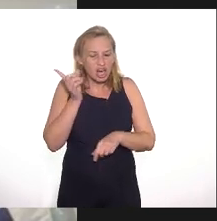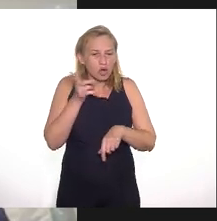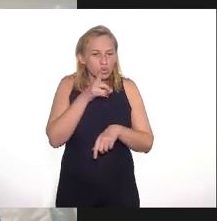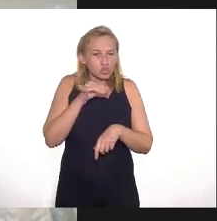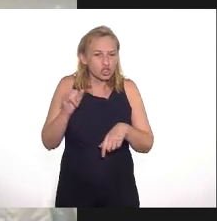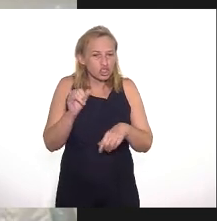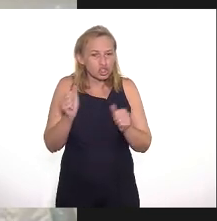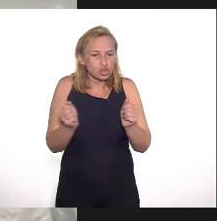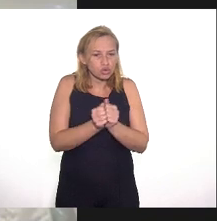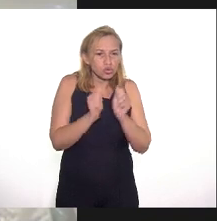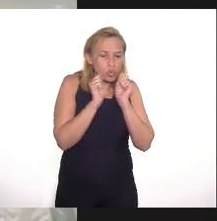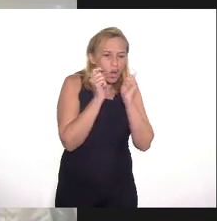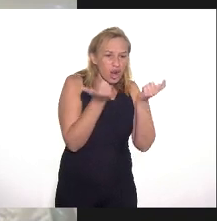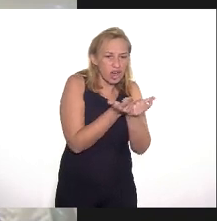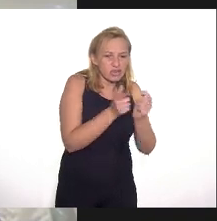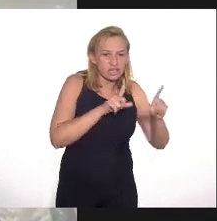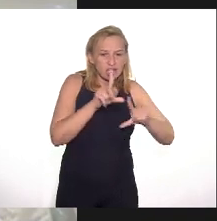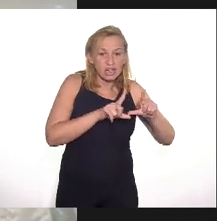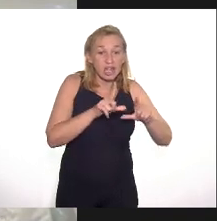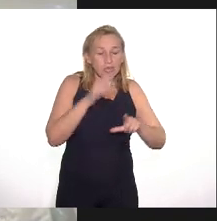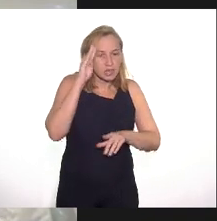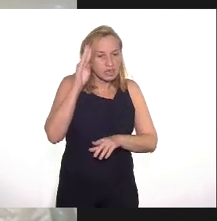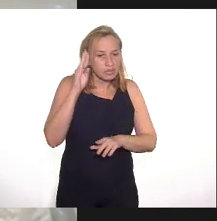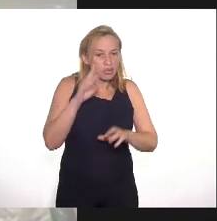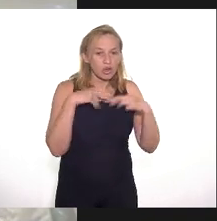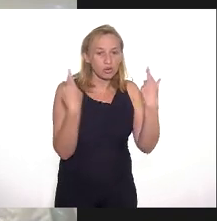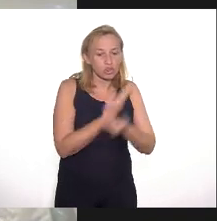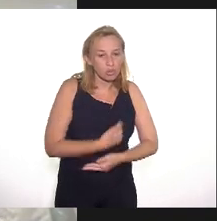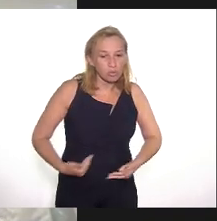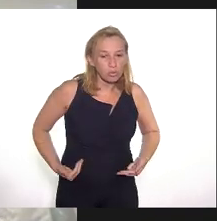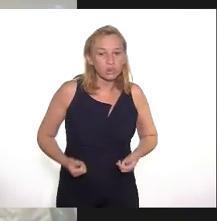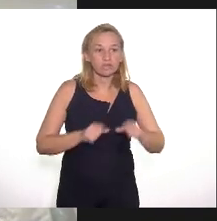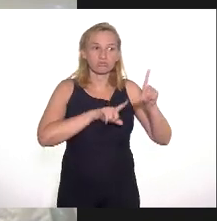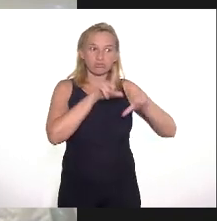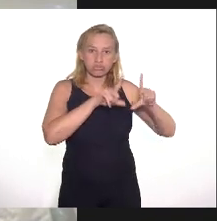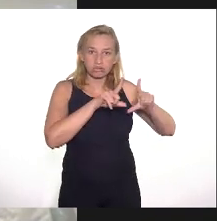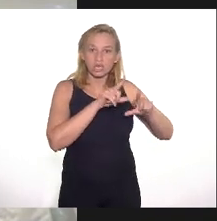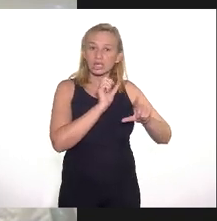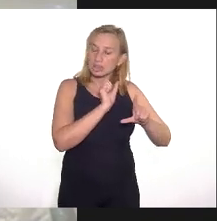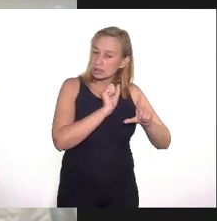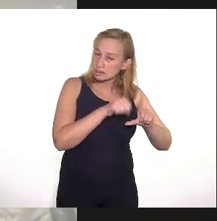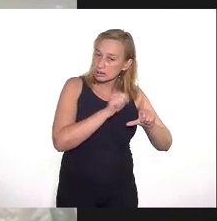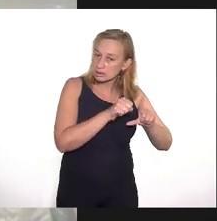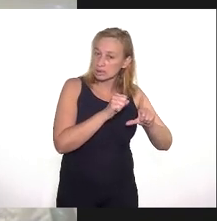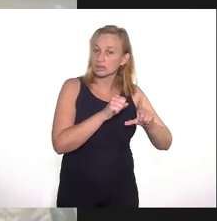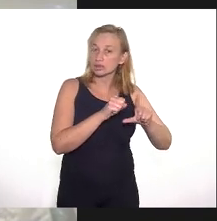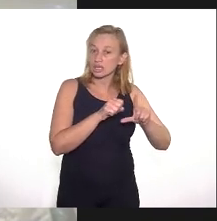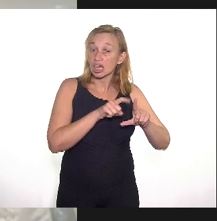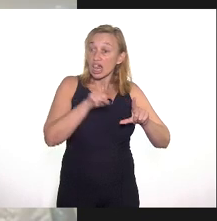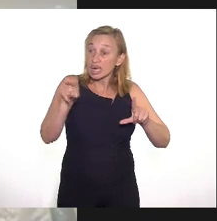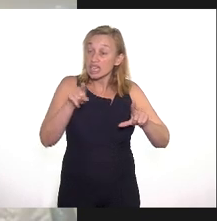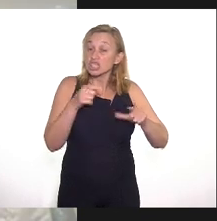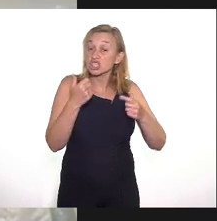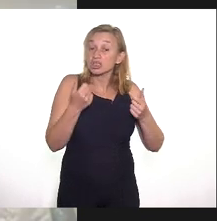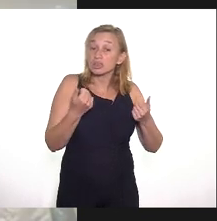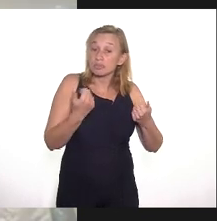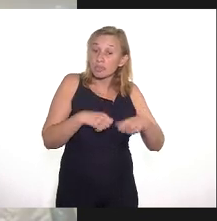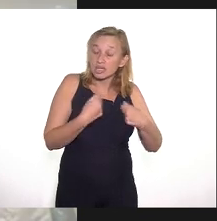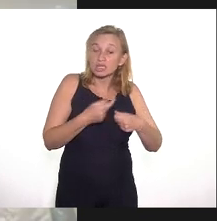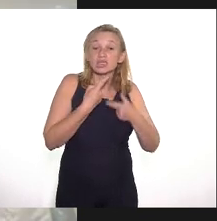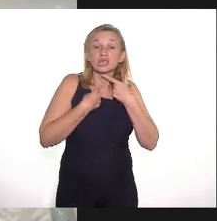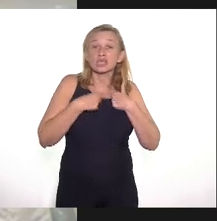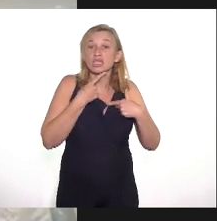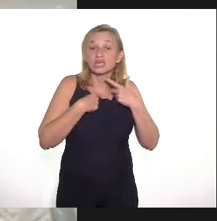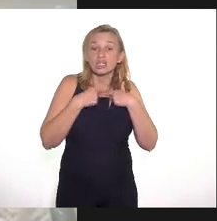junto à TV Alerj, porque é fundamental que essa audiência pública seja televisionada, de modo aqueles que tanto estão